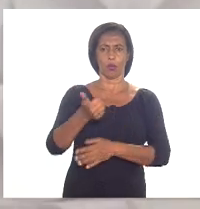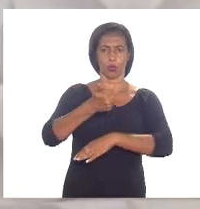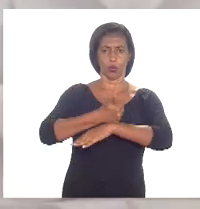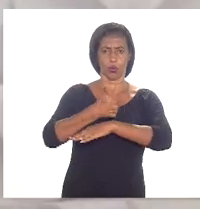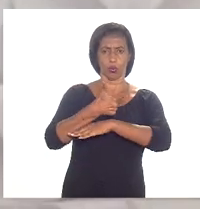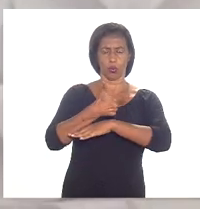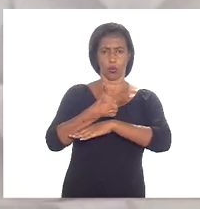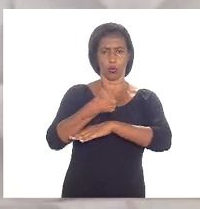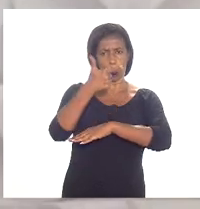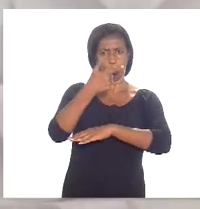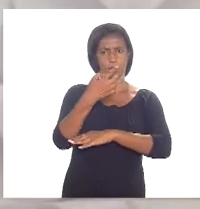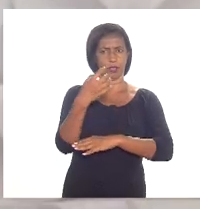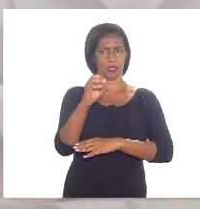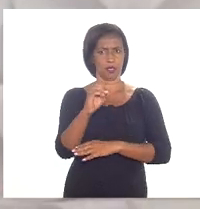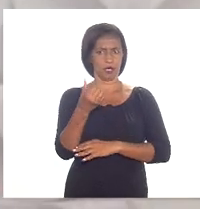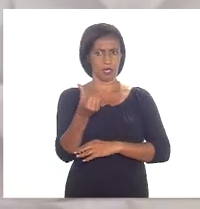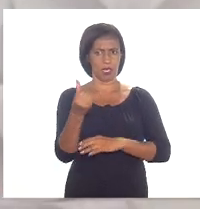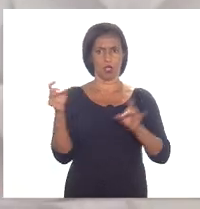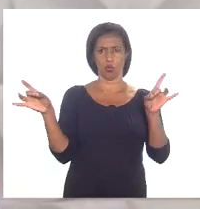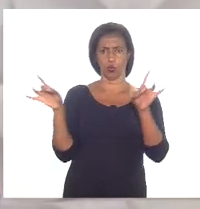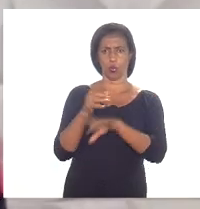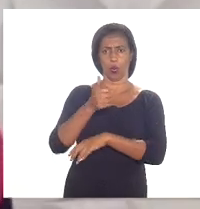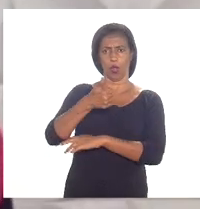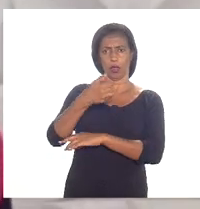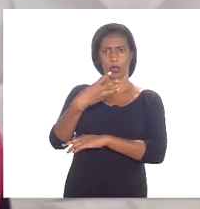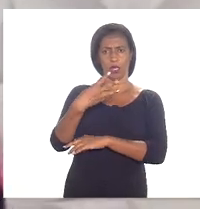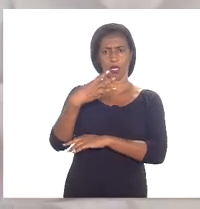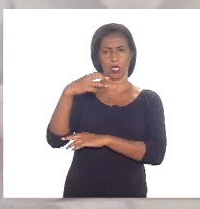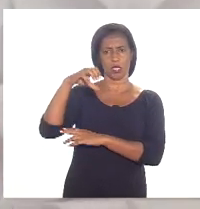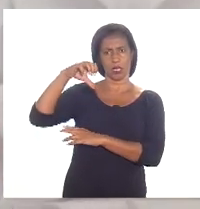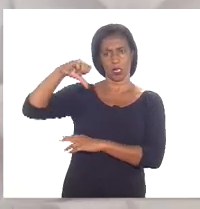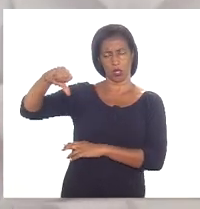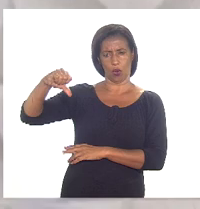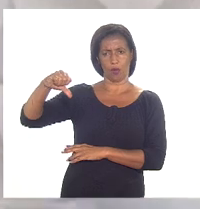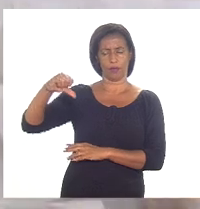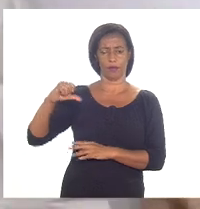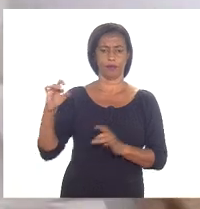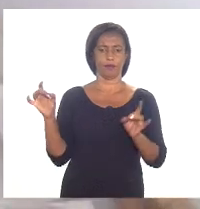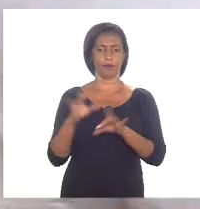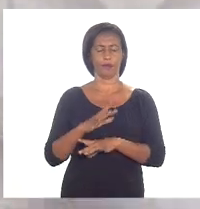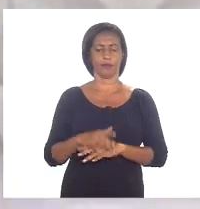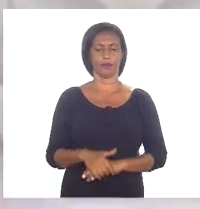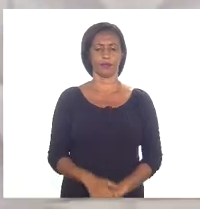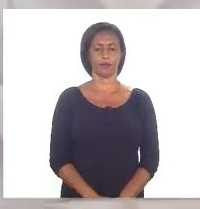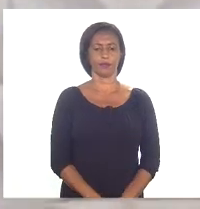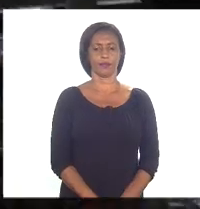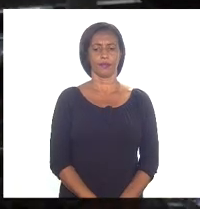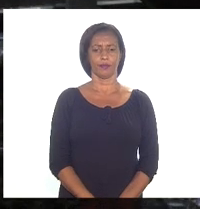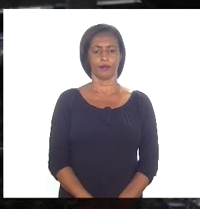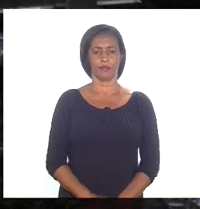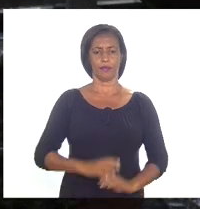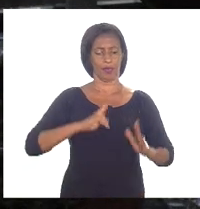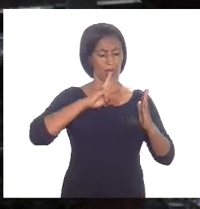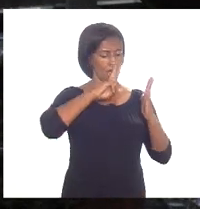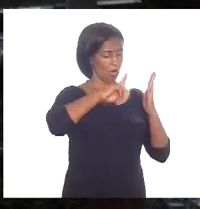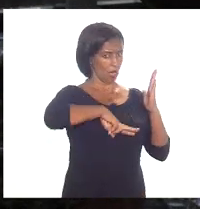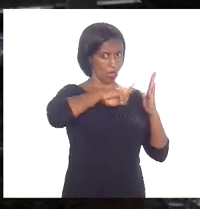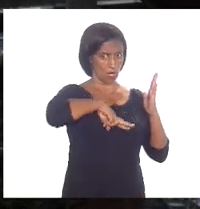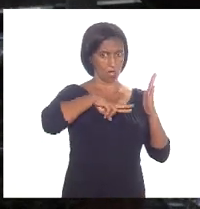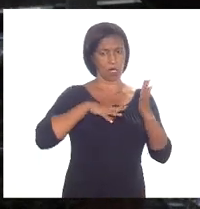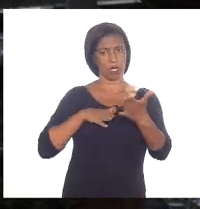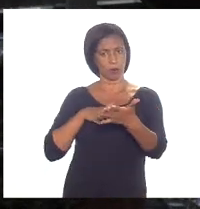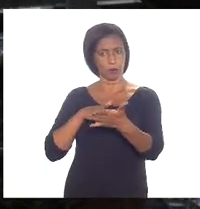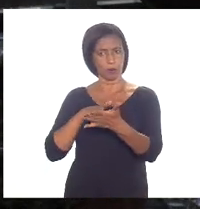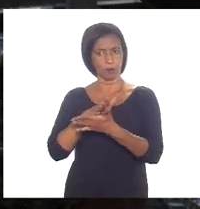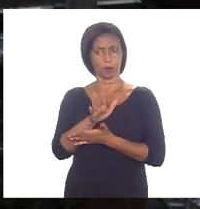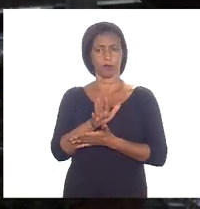horas e 6 minutos, encerrou-se às 13 horas e 9 minutos. Lida e aprovada a ata,